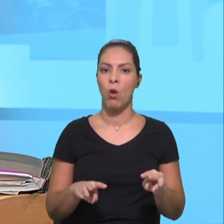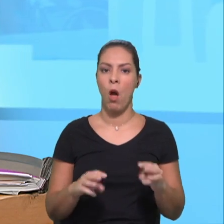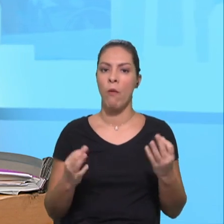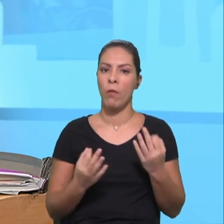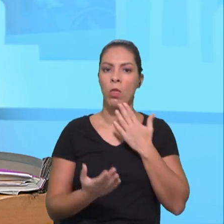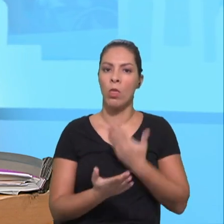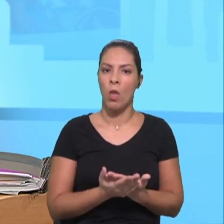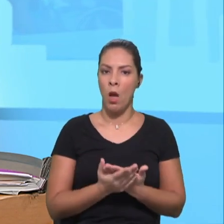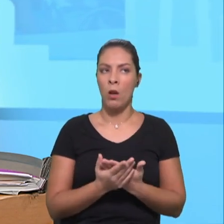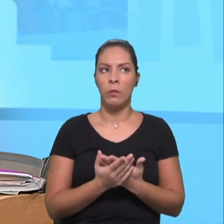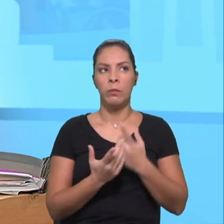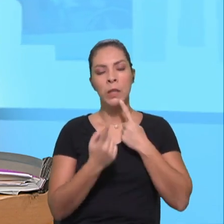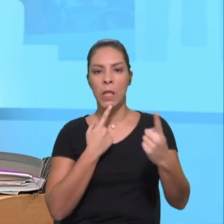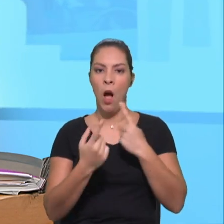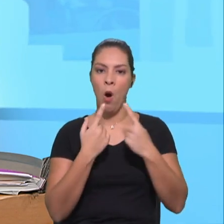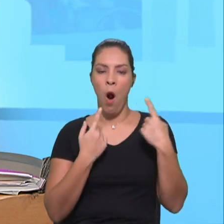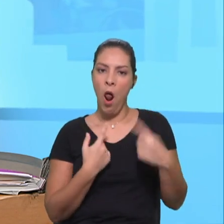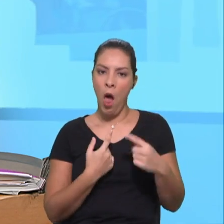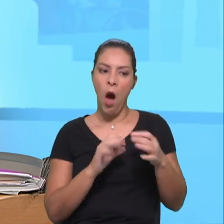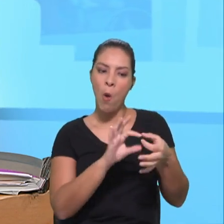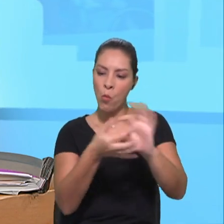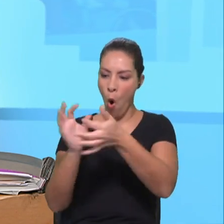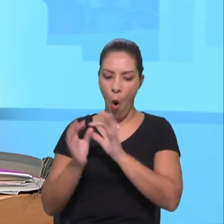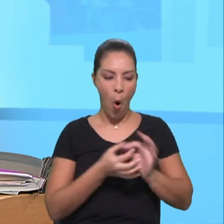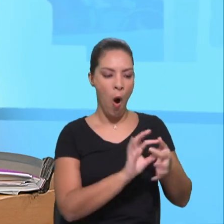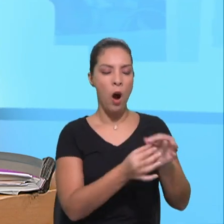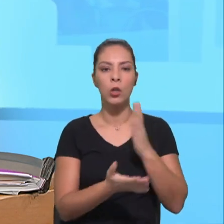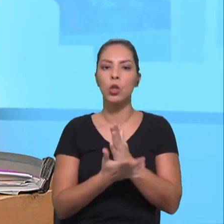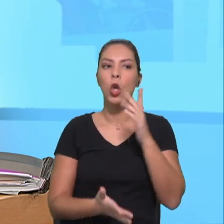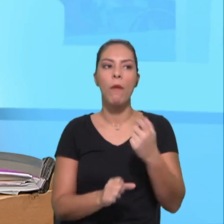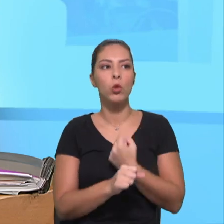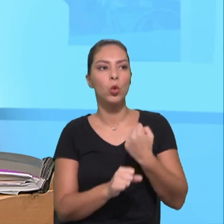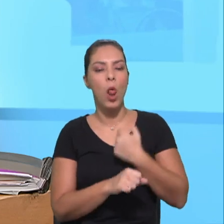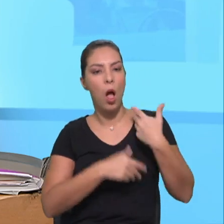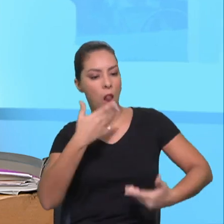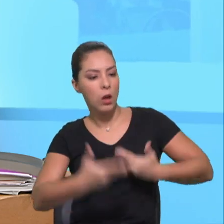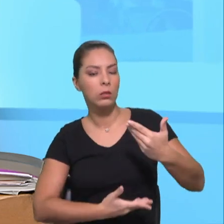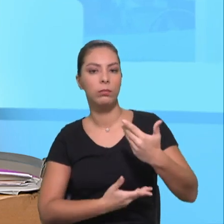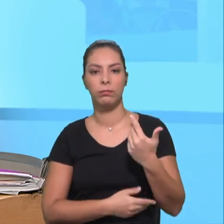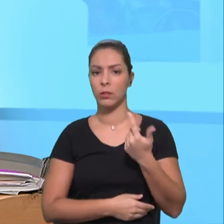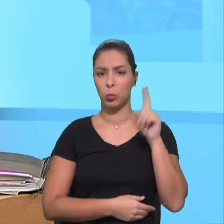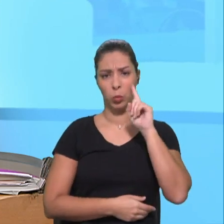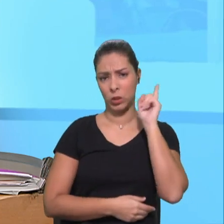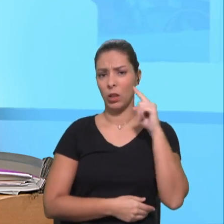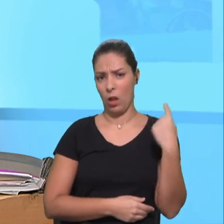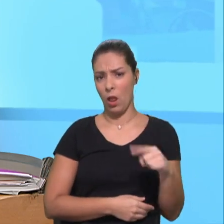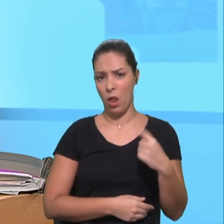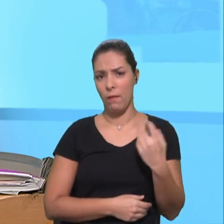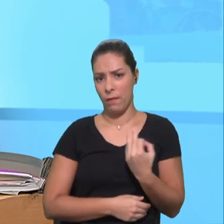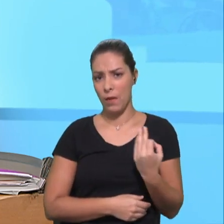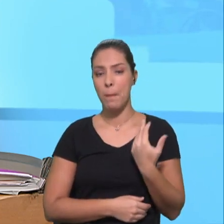um diálogo e que, de alguma forma, não é só a questão funcional é importante, mas,